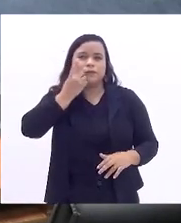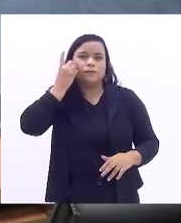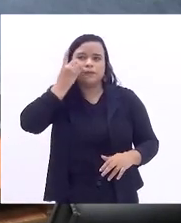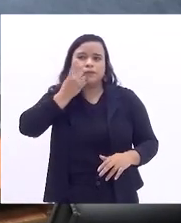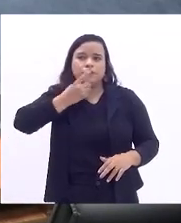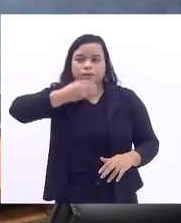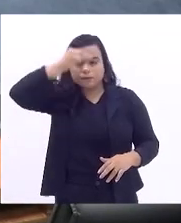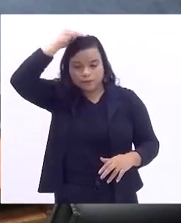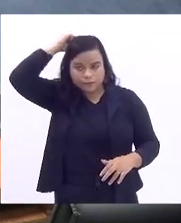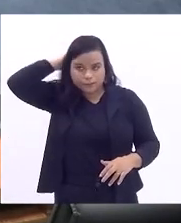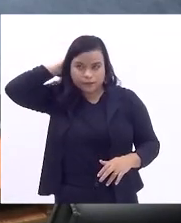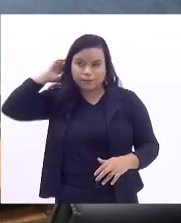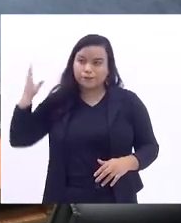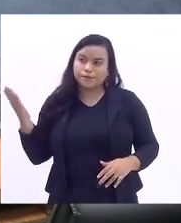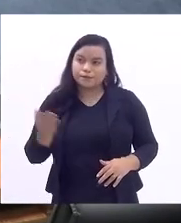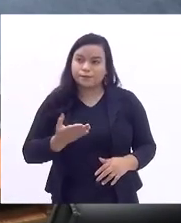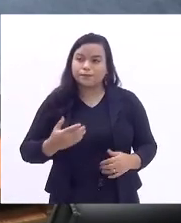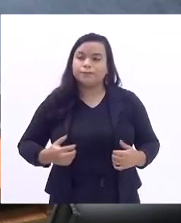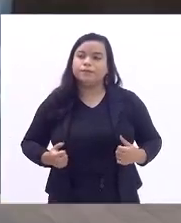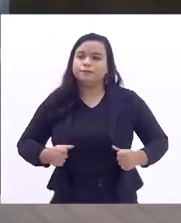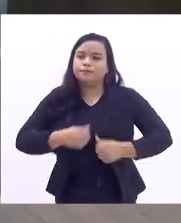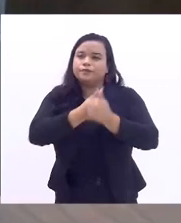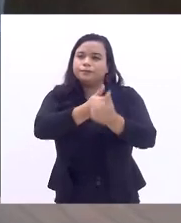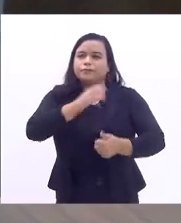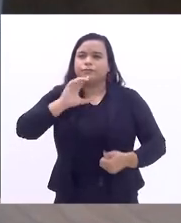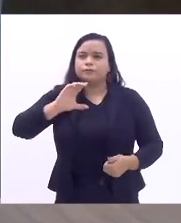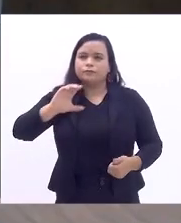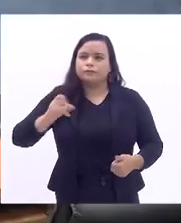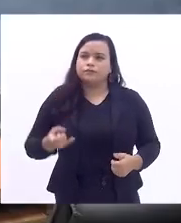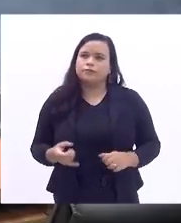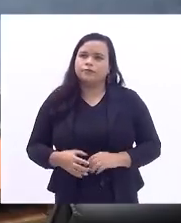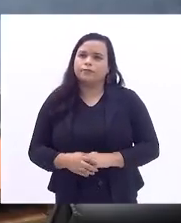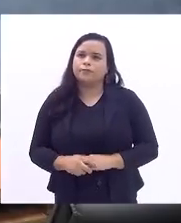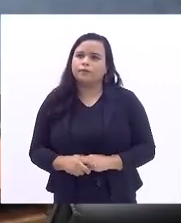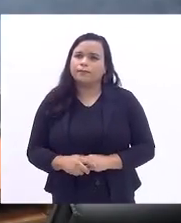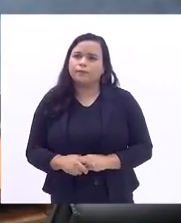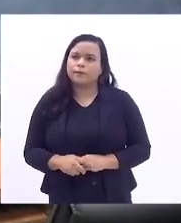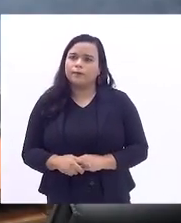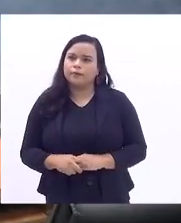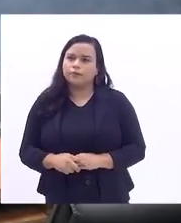Márcio Pacheco compõem a ccj é